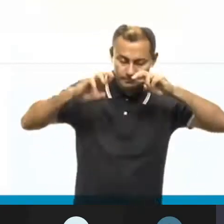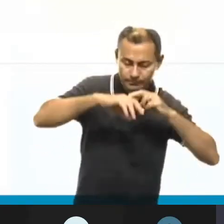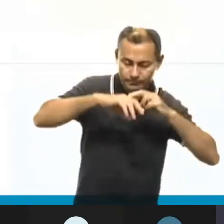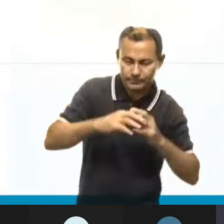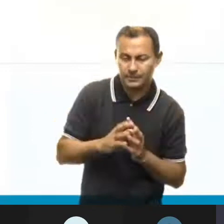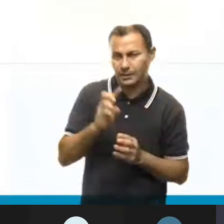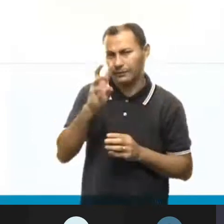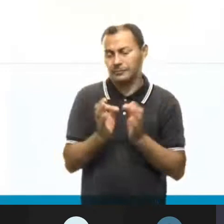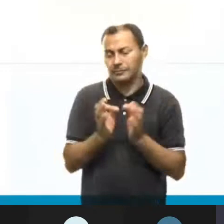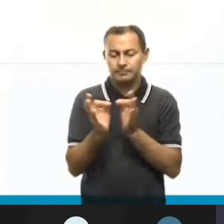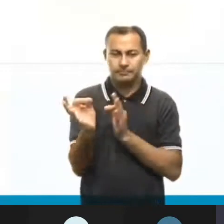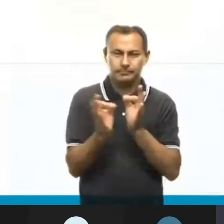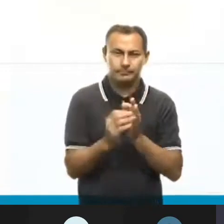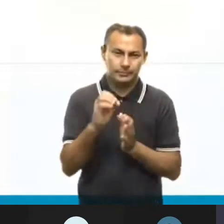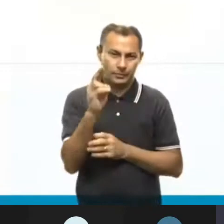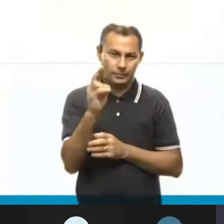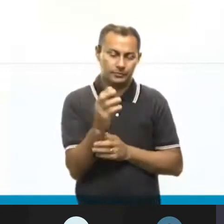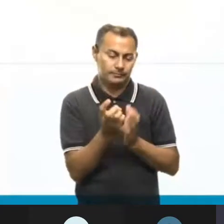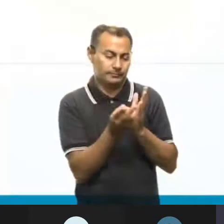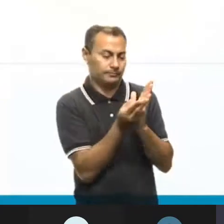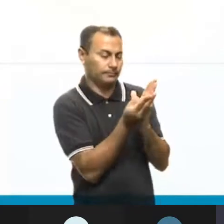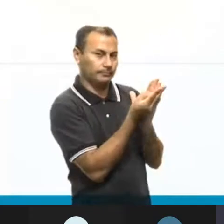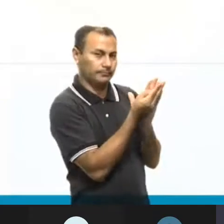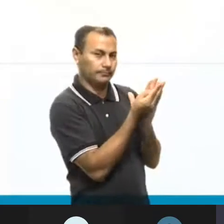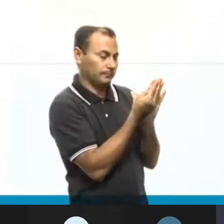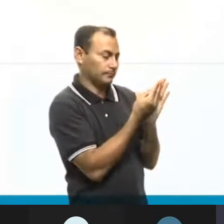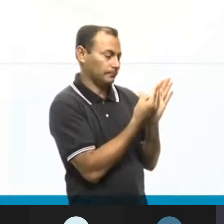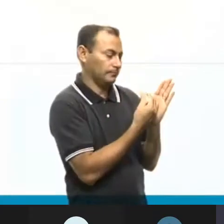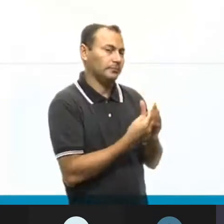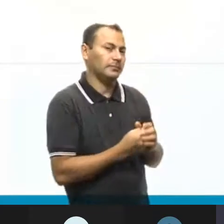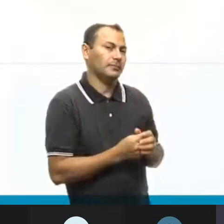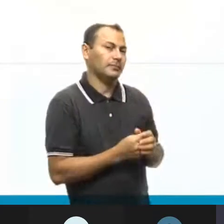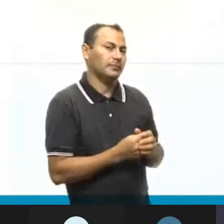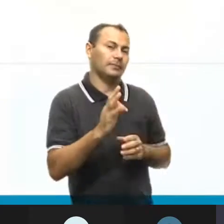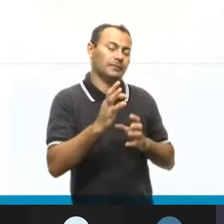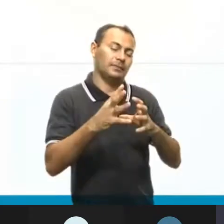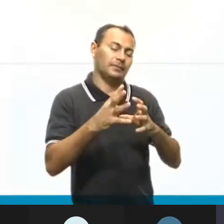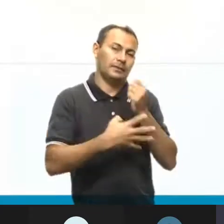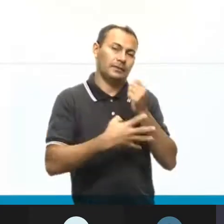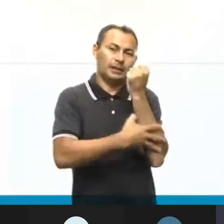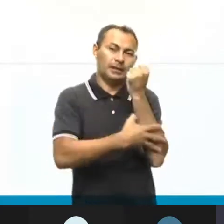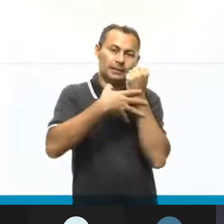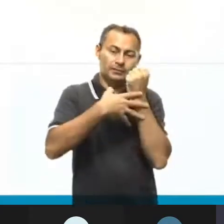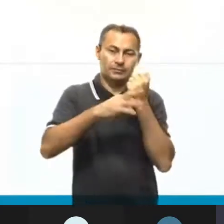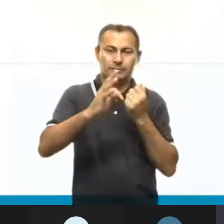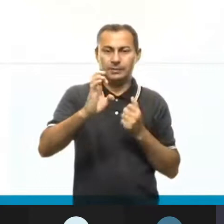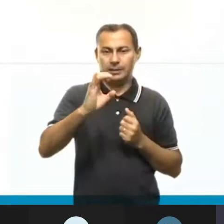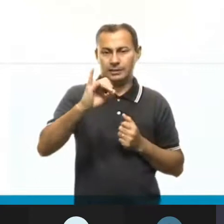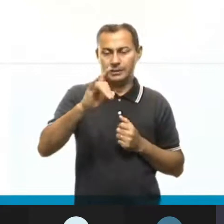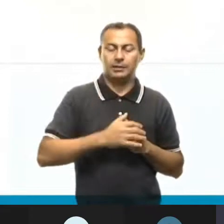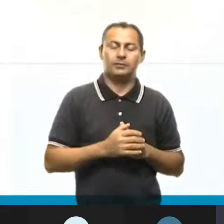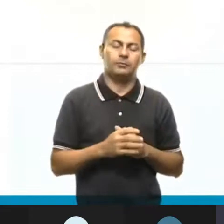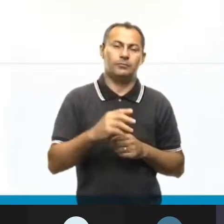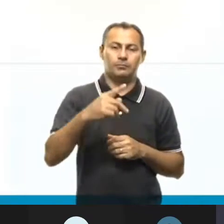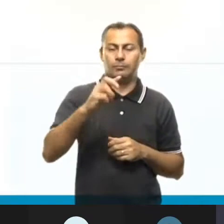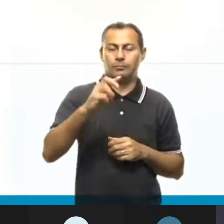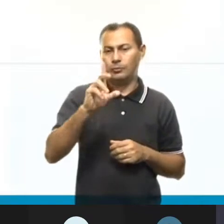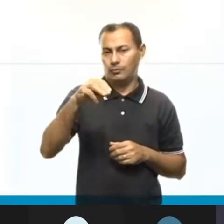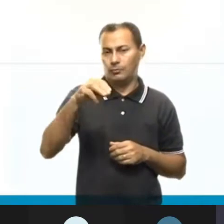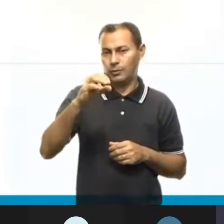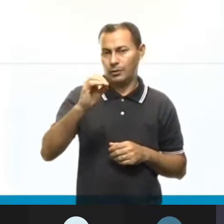observação, vai então esquematizar, ou seja, vai desenhar esse tecido pulmonar, né, de acordo com o que você está observando aí, utilizando